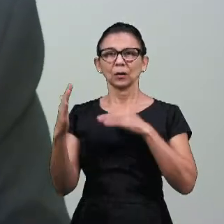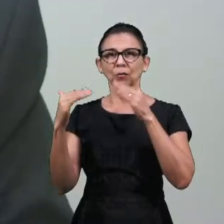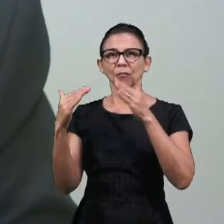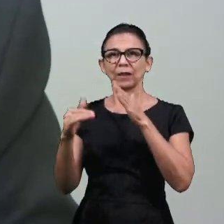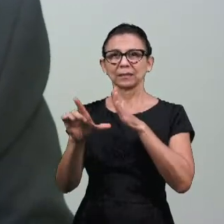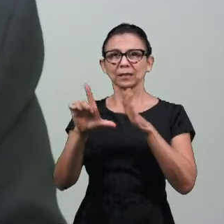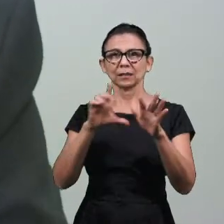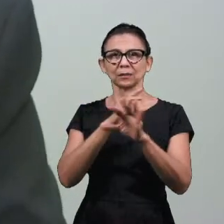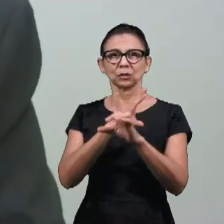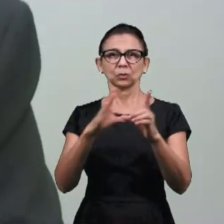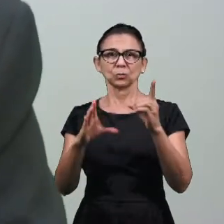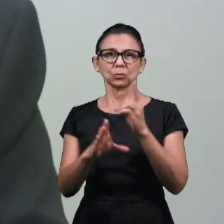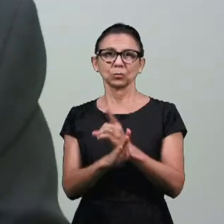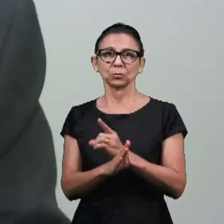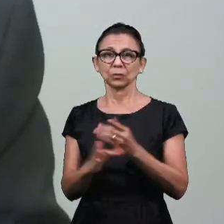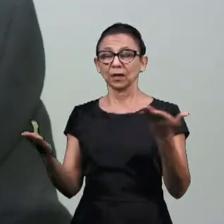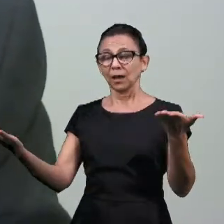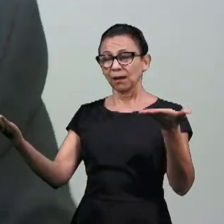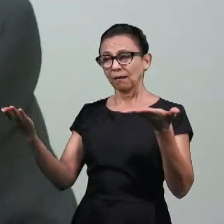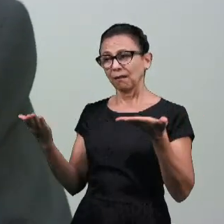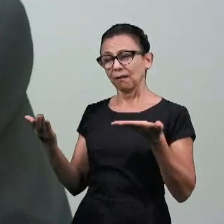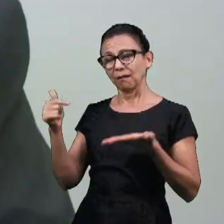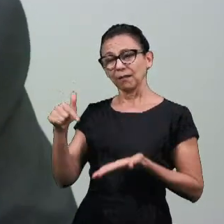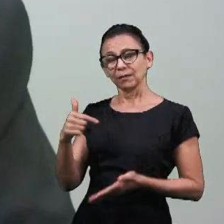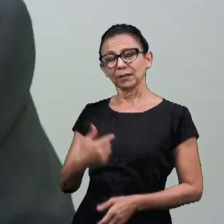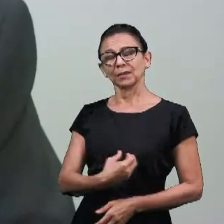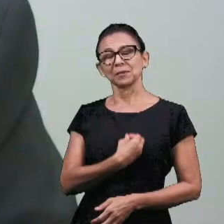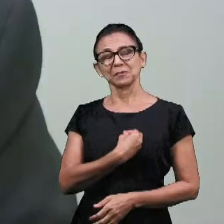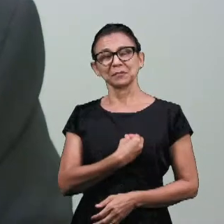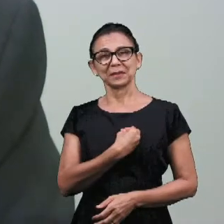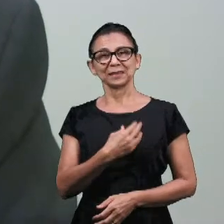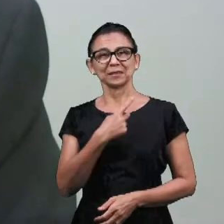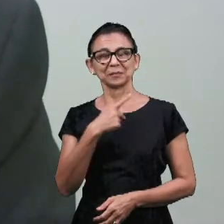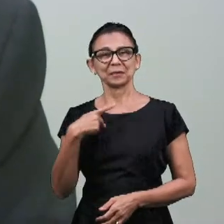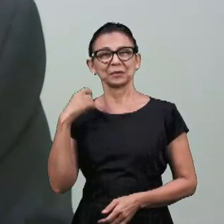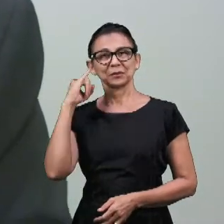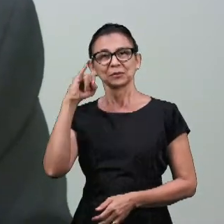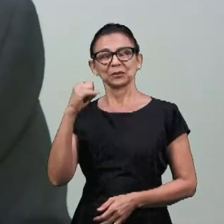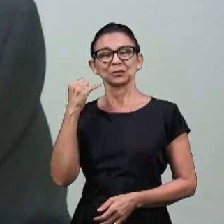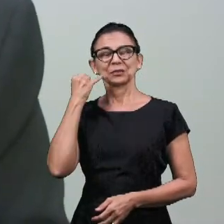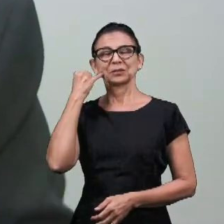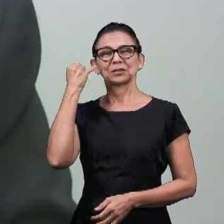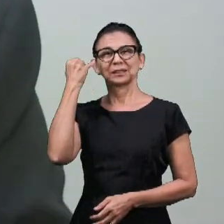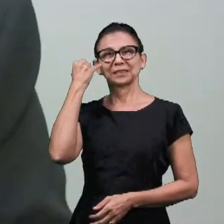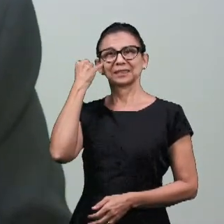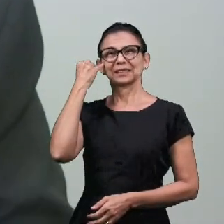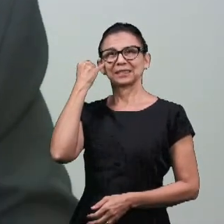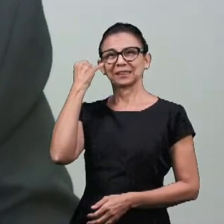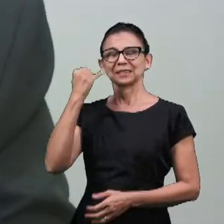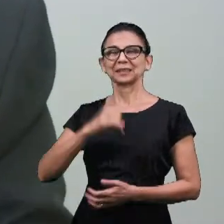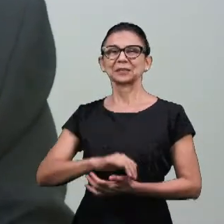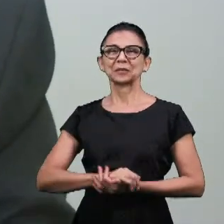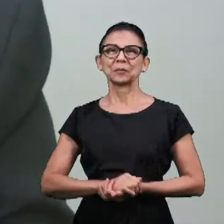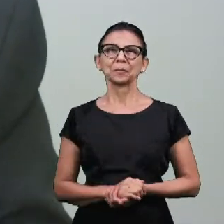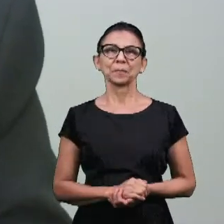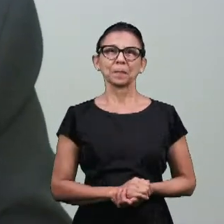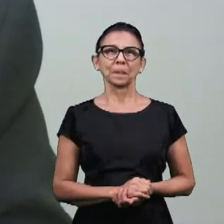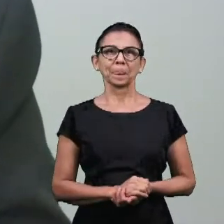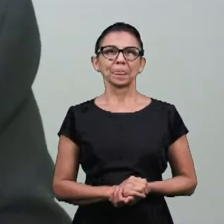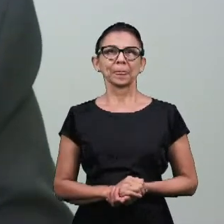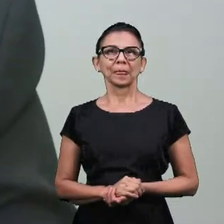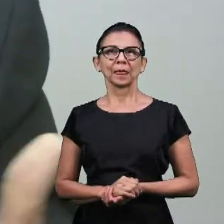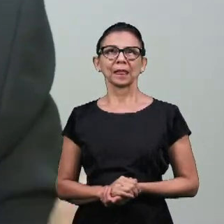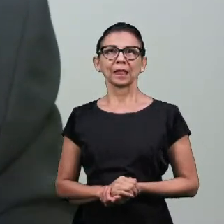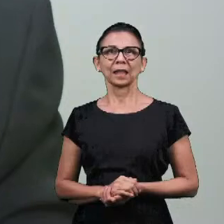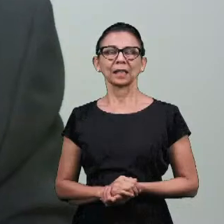querido pastor Josias Júnior, estará conosco aqui, junto conosco aqui no pré-culto. Daqui a pouco o pastor